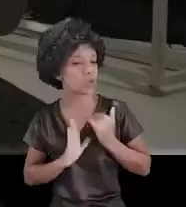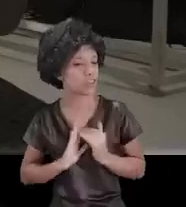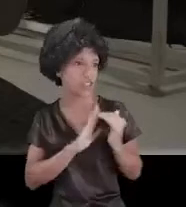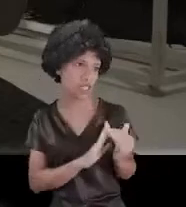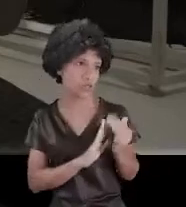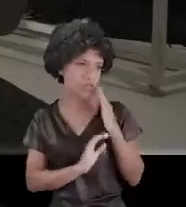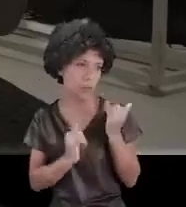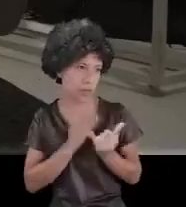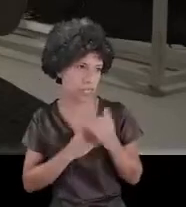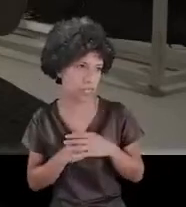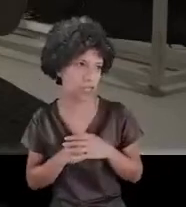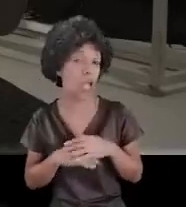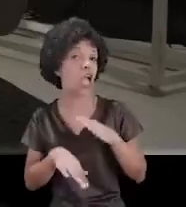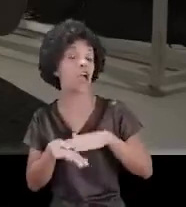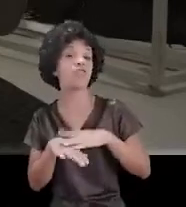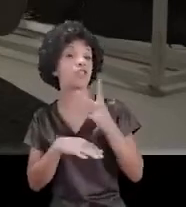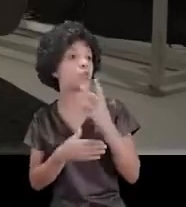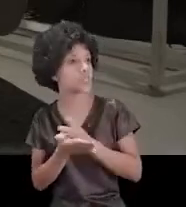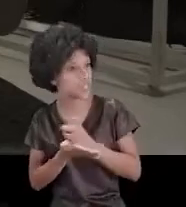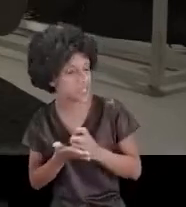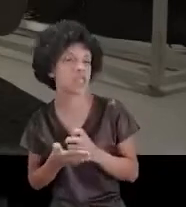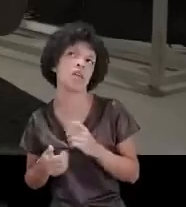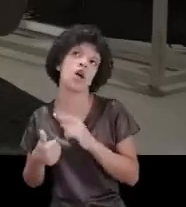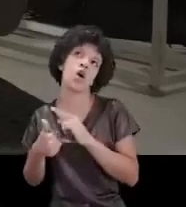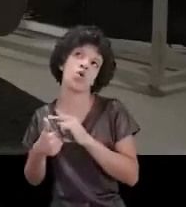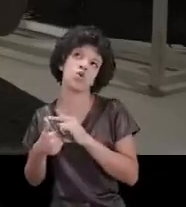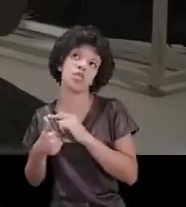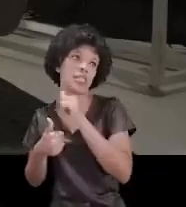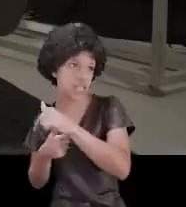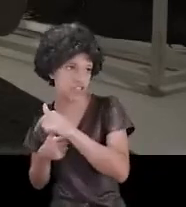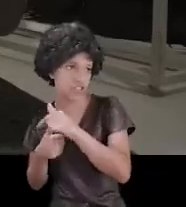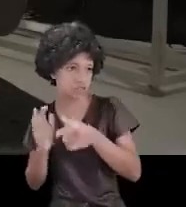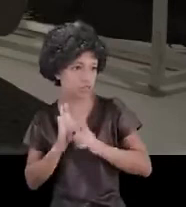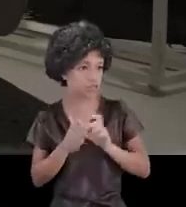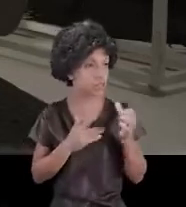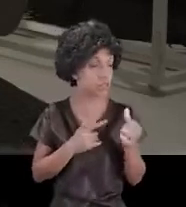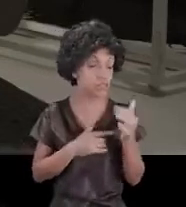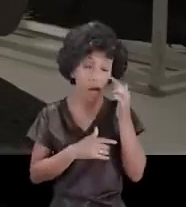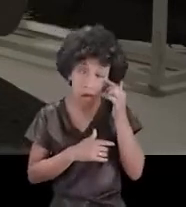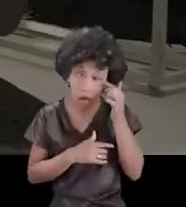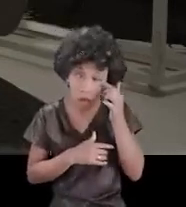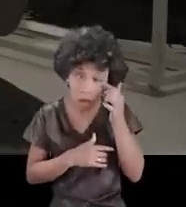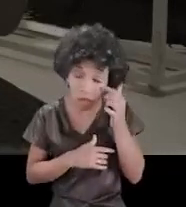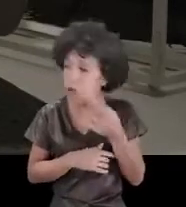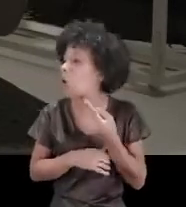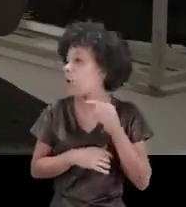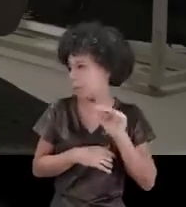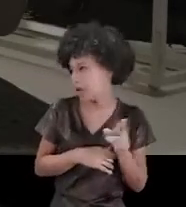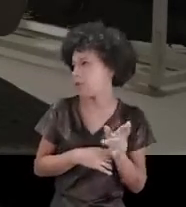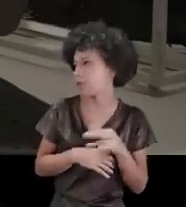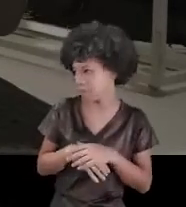eu fiz duas aqui na verdade eu joguei o 6 ai tem alguma coisa no meu olho um milhão e meio de reais